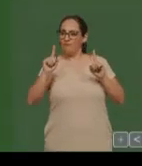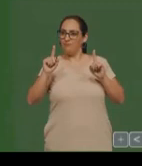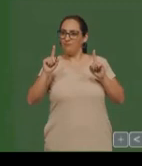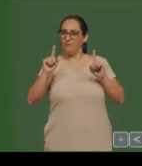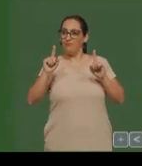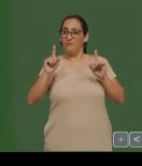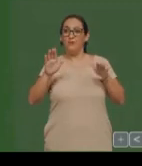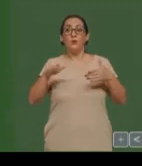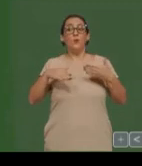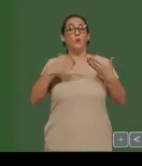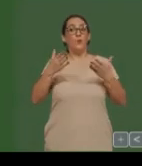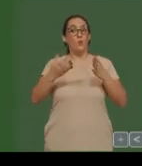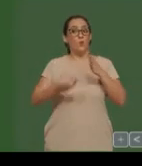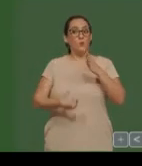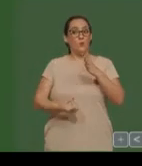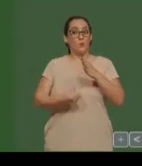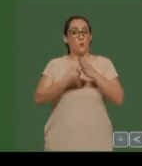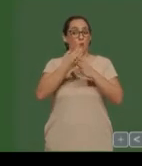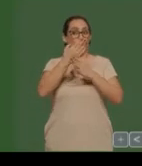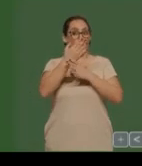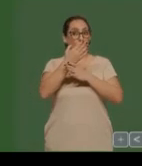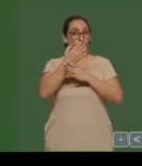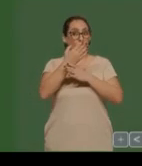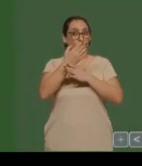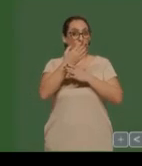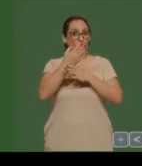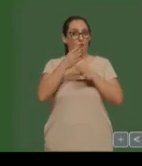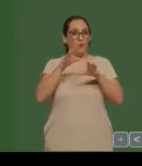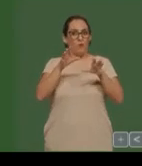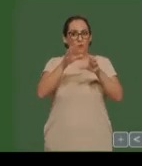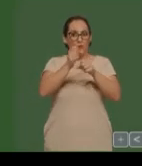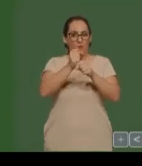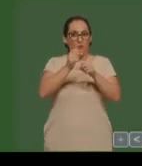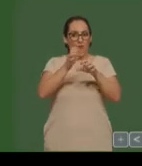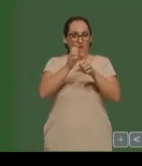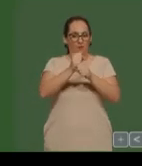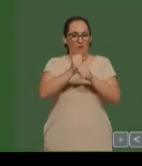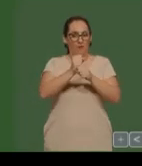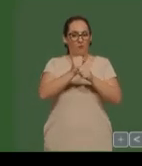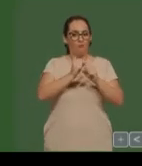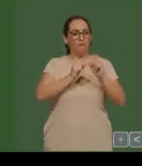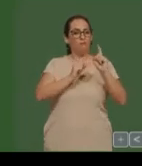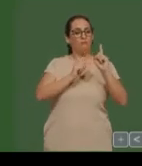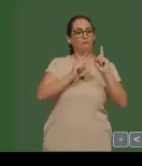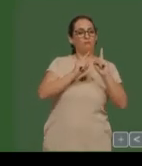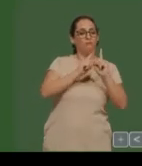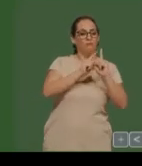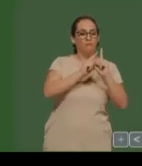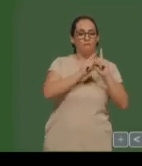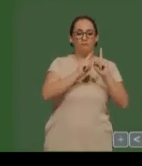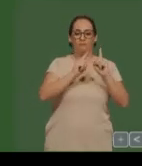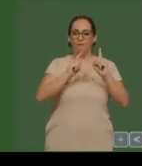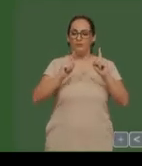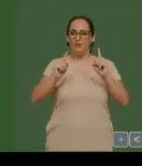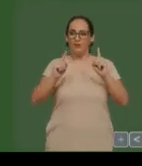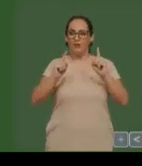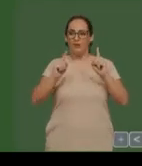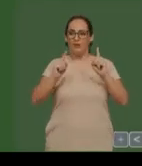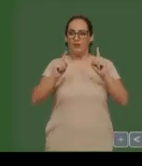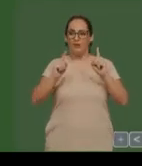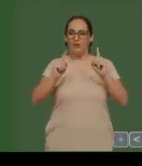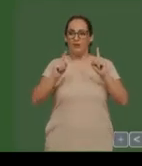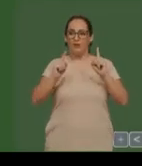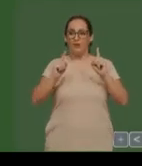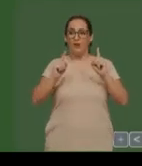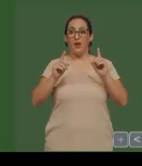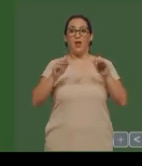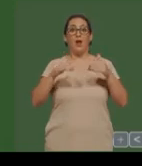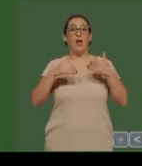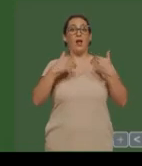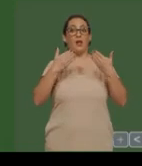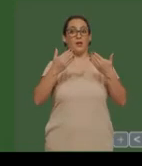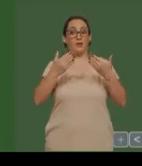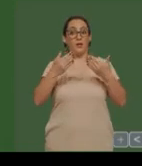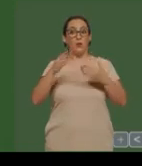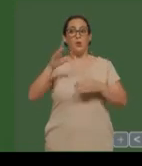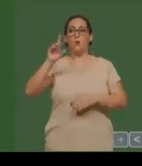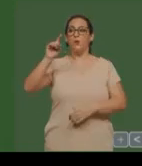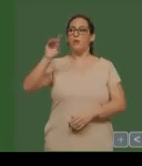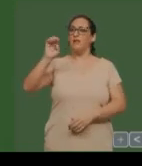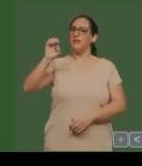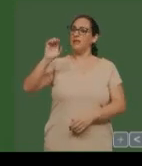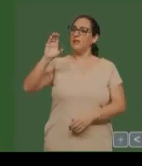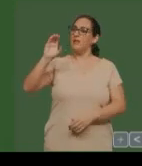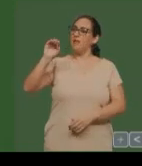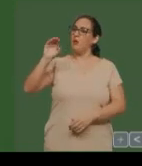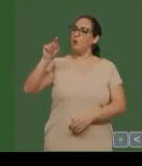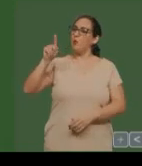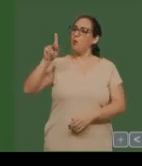continha, é da direita para a esquerda. Então, decompondo esse número, eu tenho 200